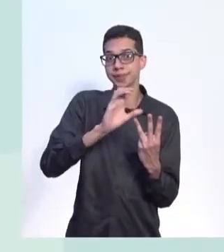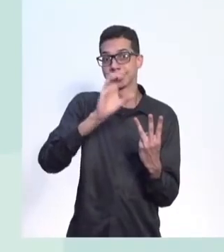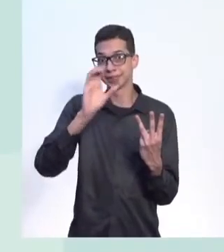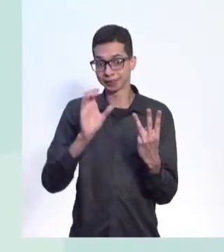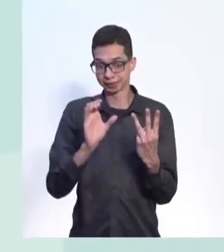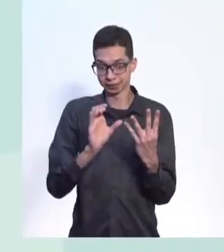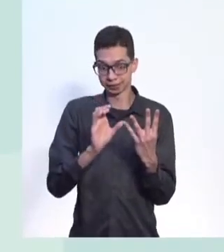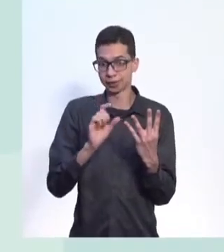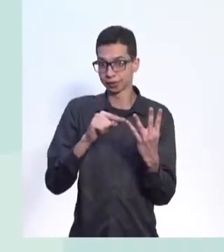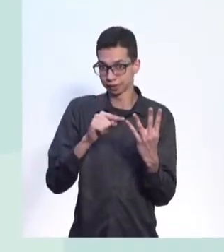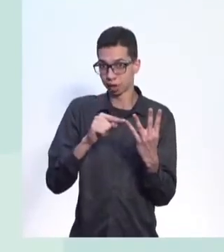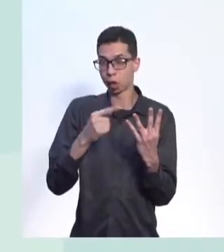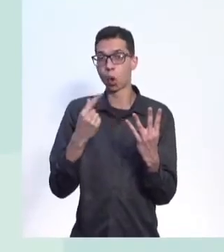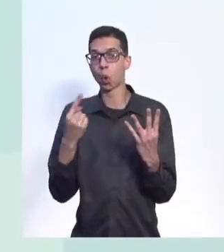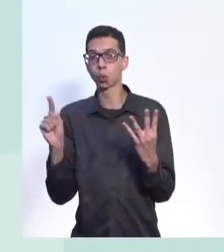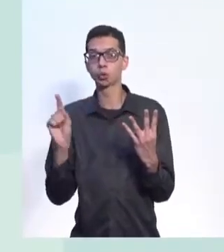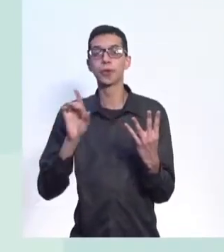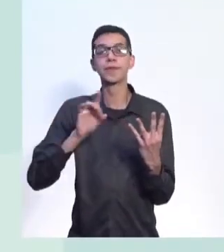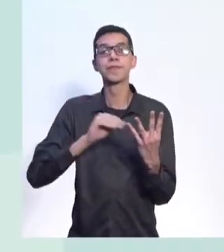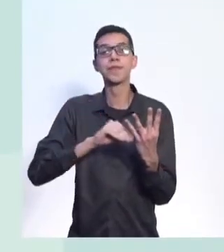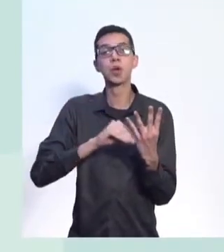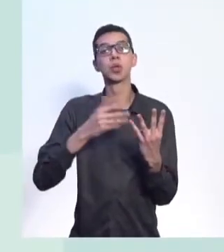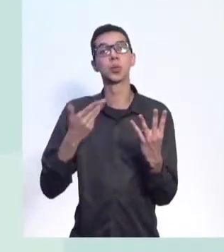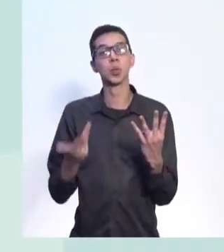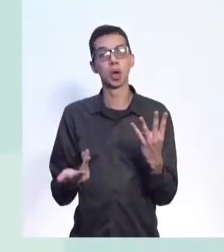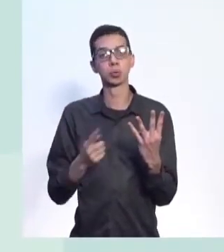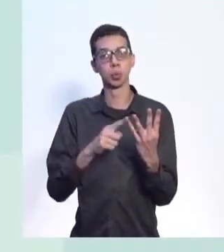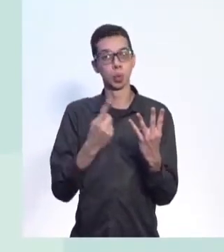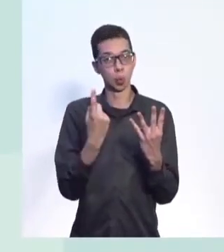última opção. E aí a gente aplica o princípio